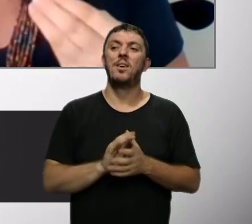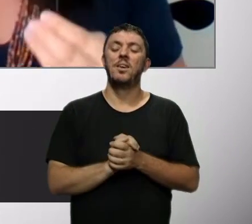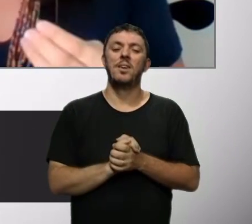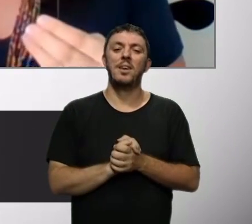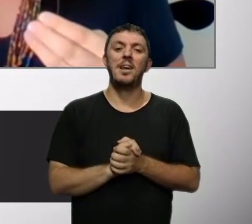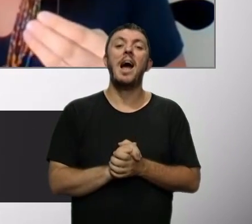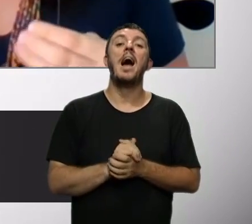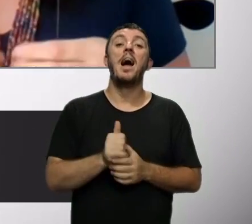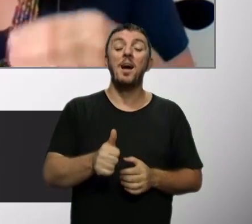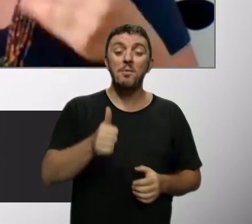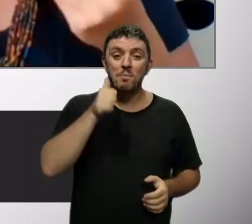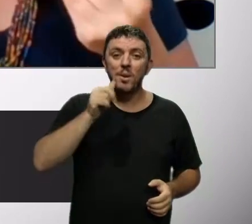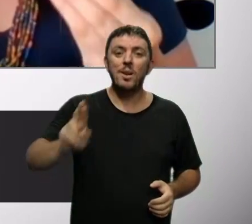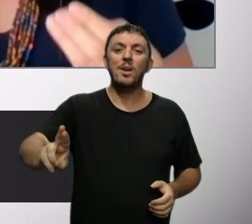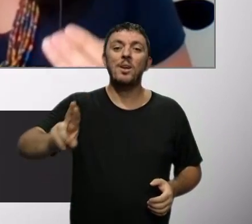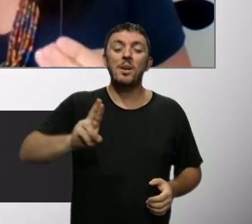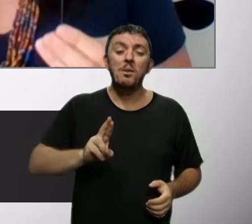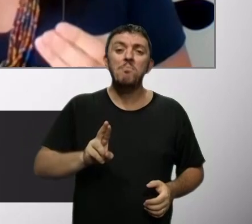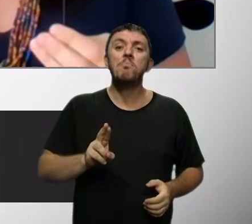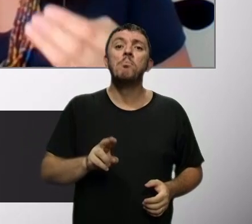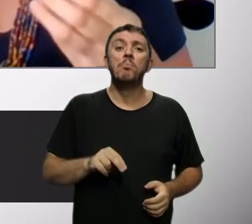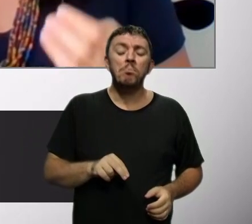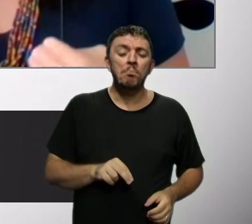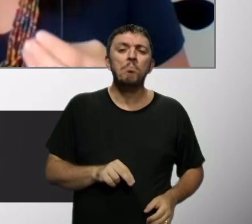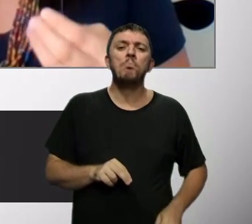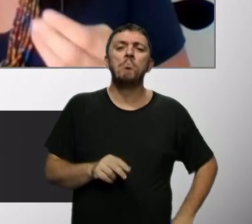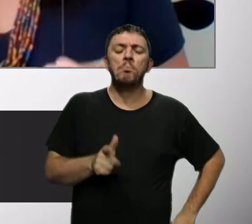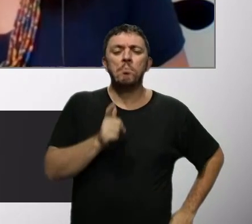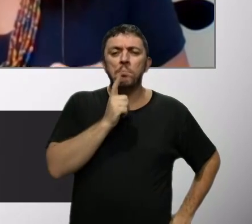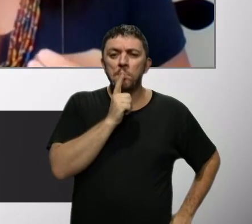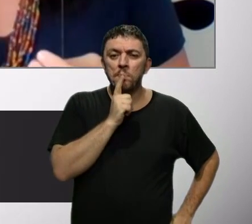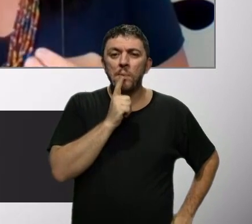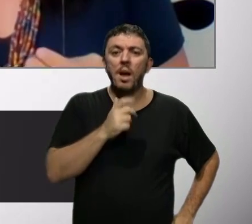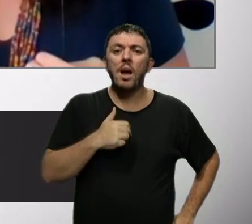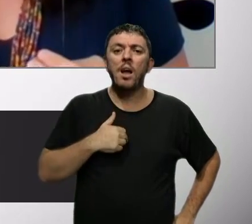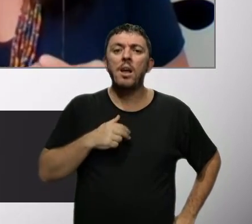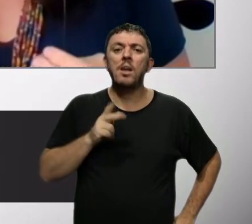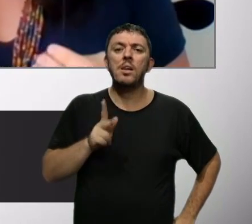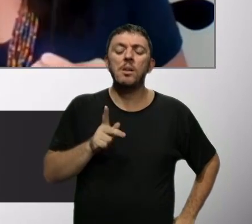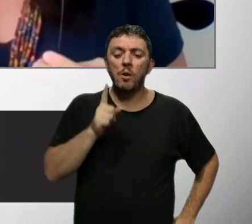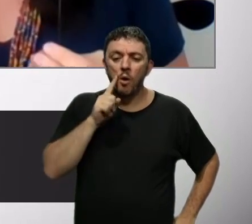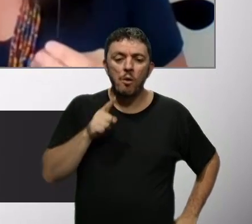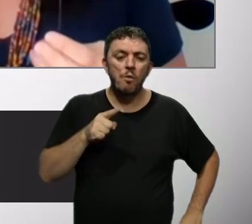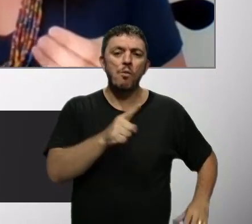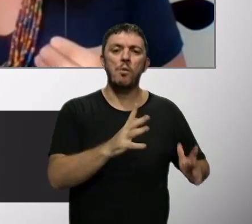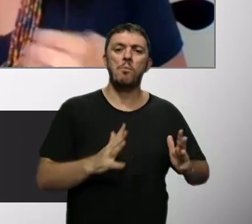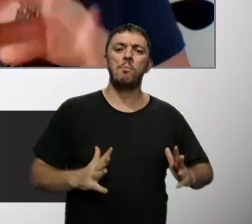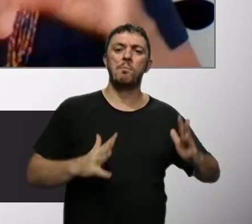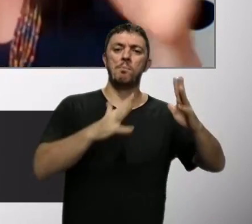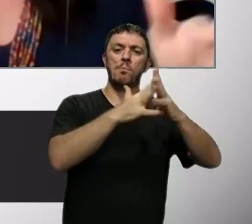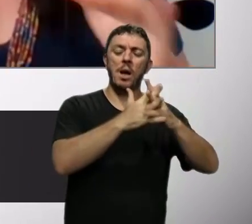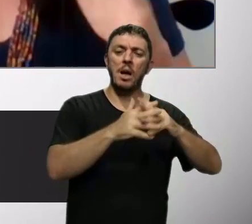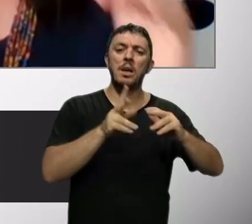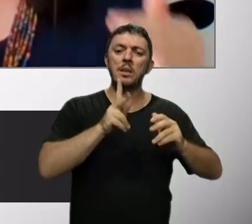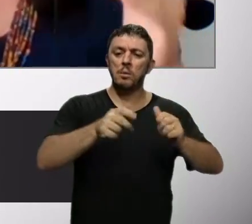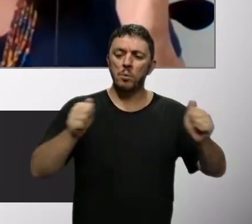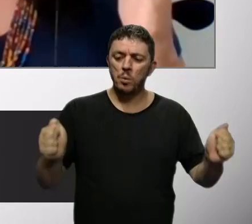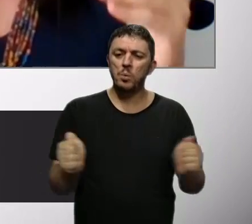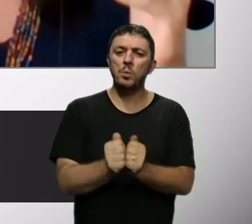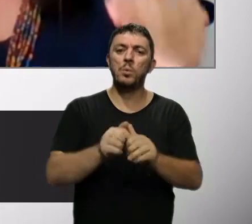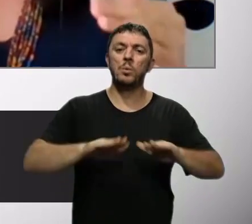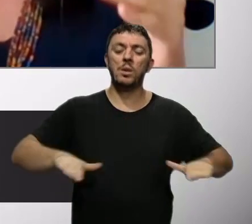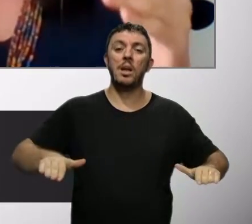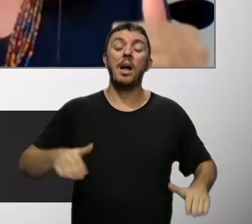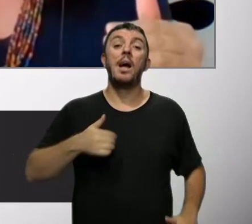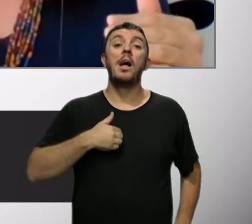você acredita que quando eu estou nesse espaço, quando eu vou pro parque, eu sempre vou com as crianças. Eu nunca tinha